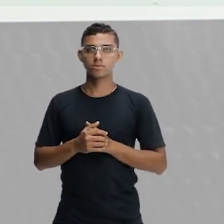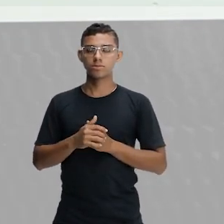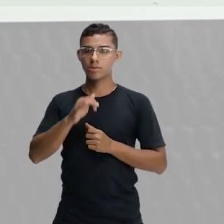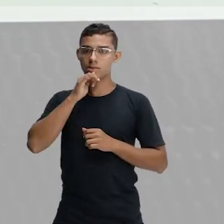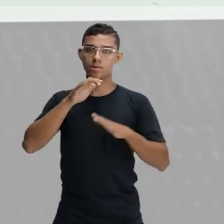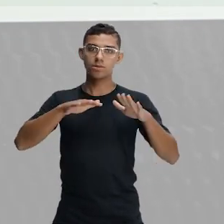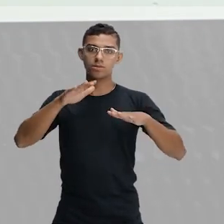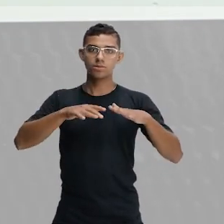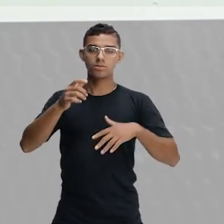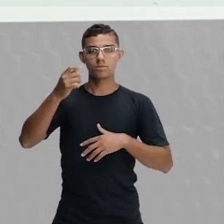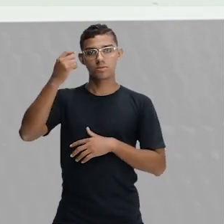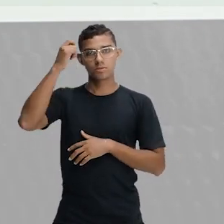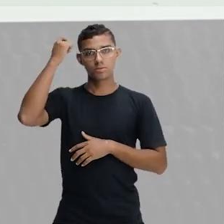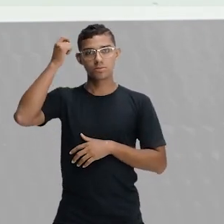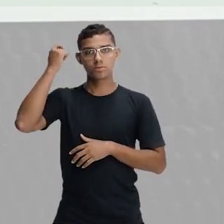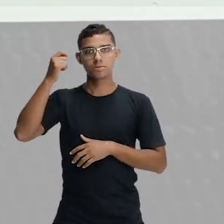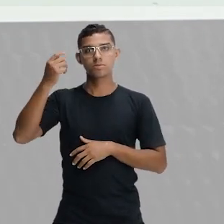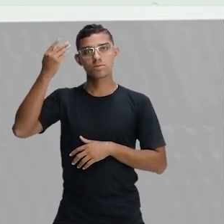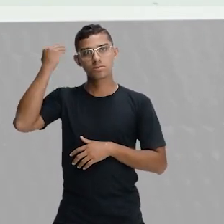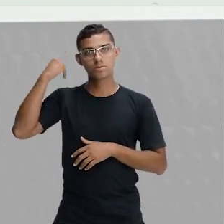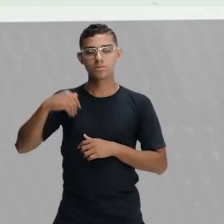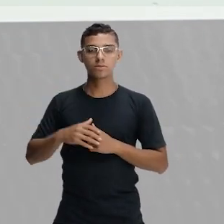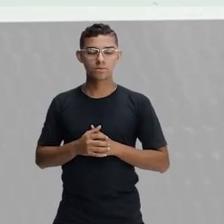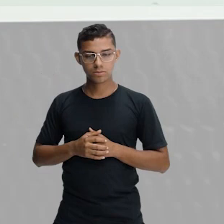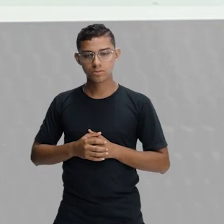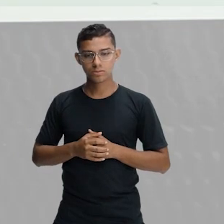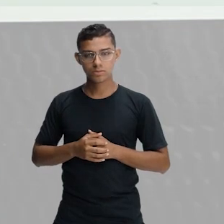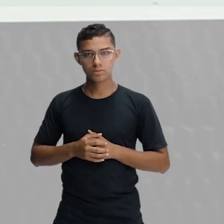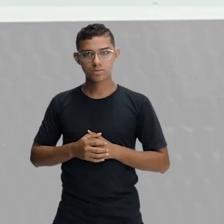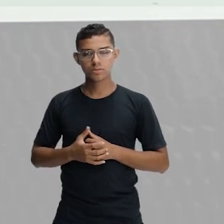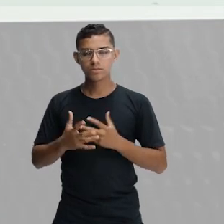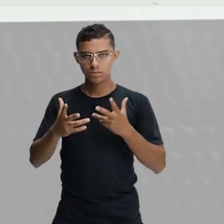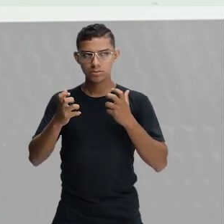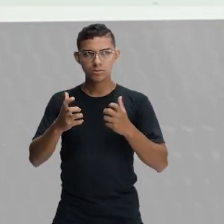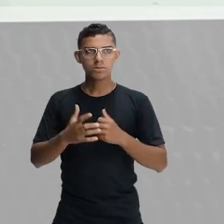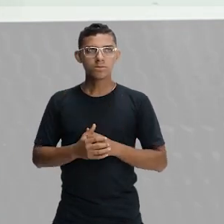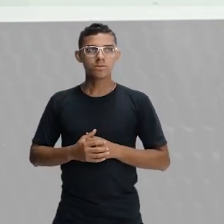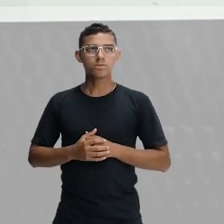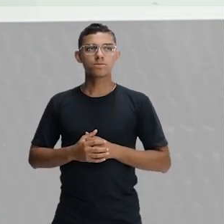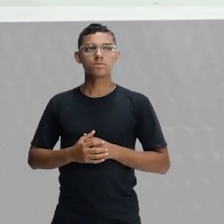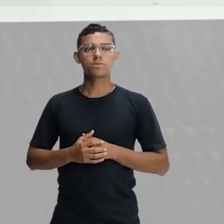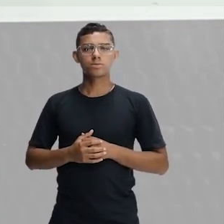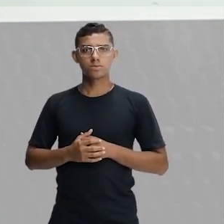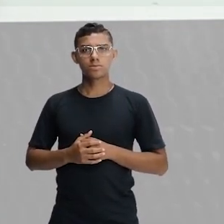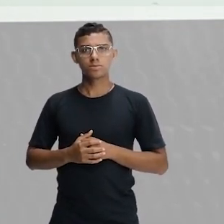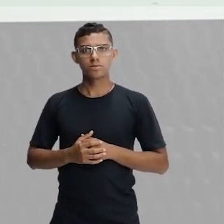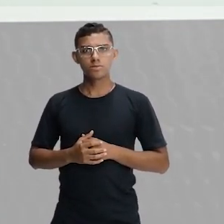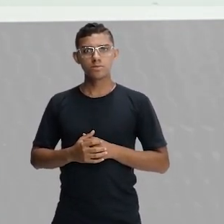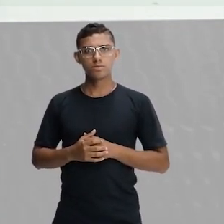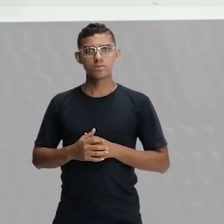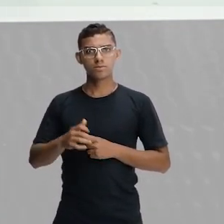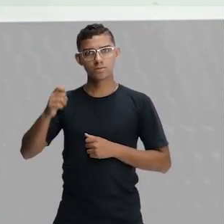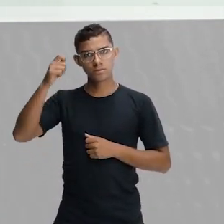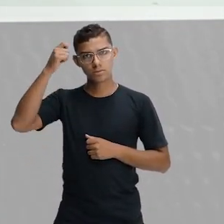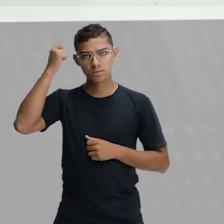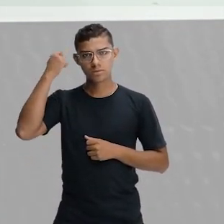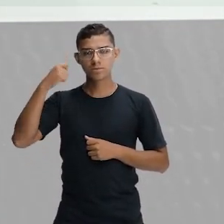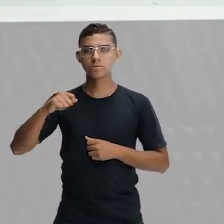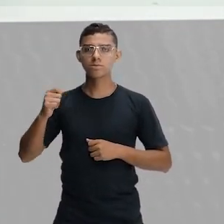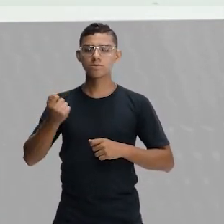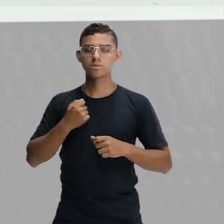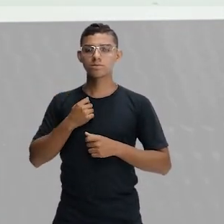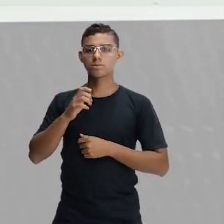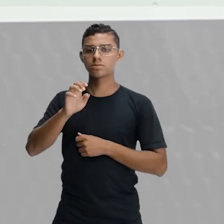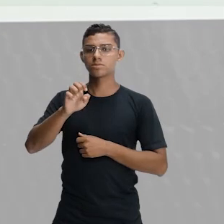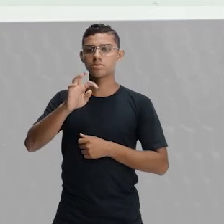cabelo, certo? Passando o cartão no cabelo, tá certo? aquele processo é um processo de eletrização por atrito,